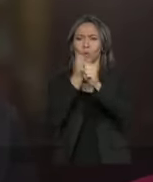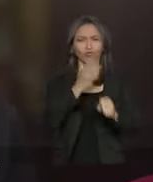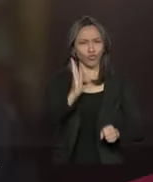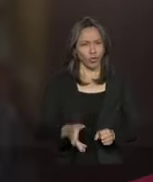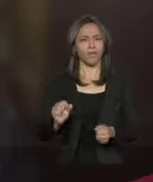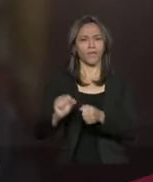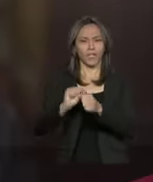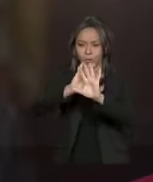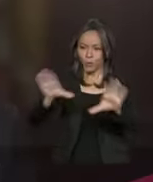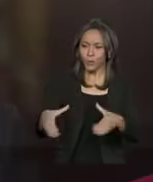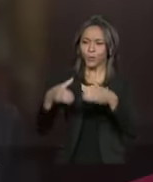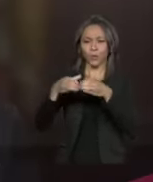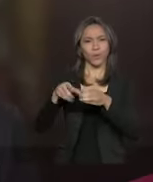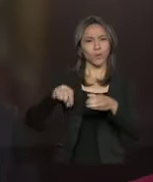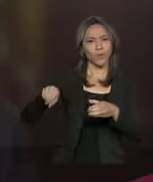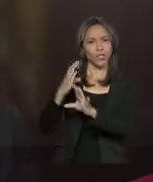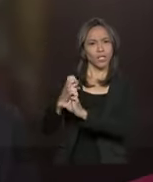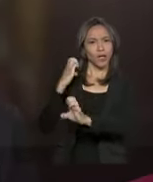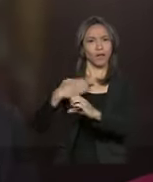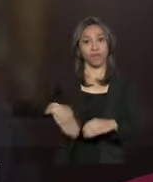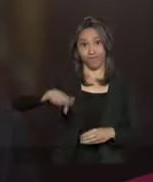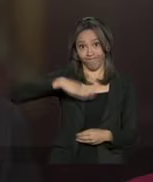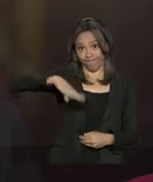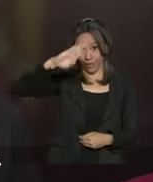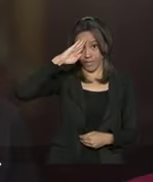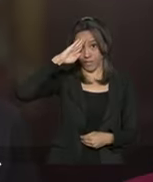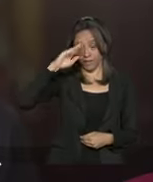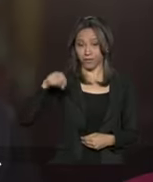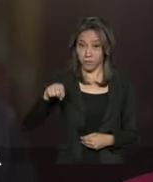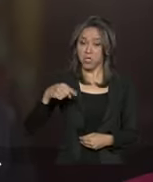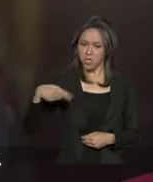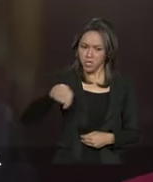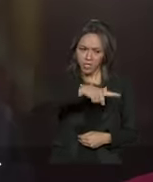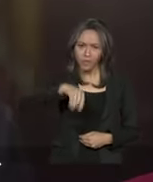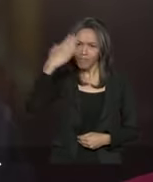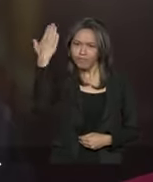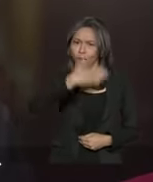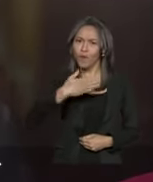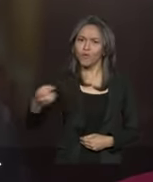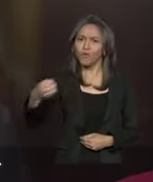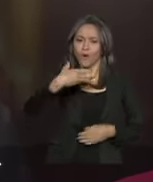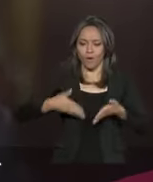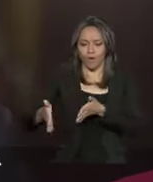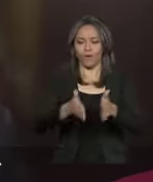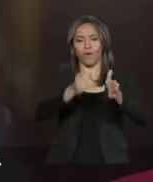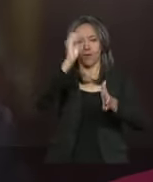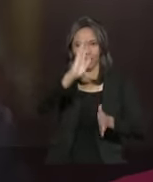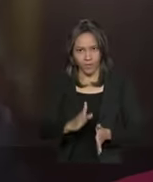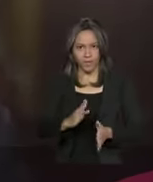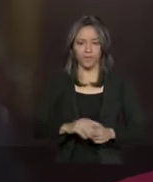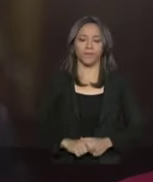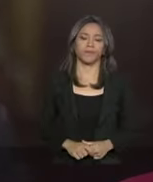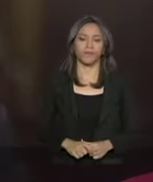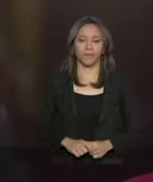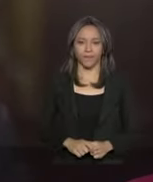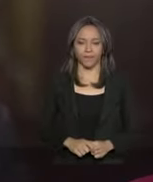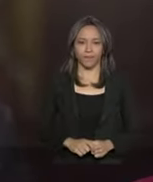pelos batalhões de engenharia do exército bem demonstram os novos rumos do brasil